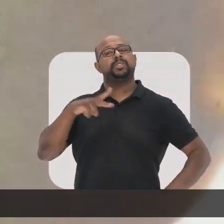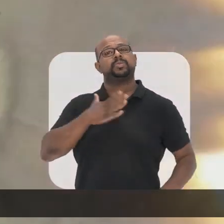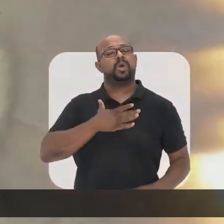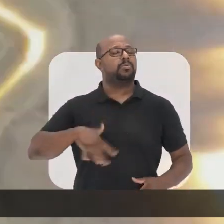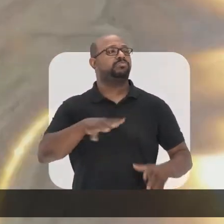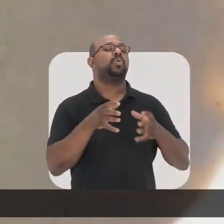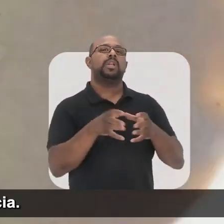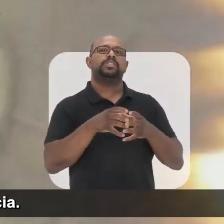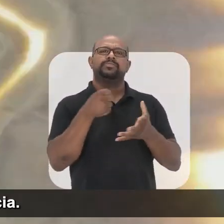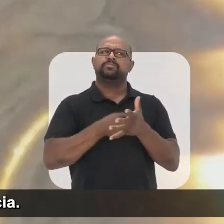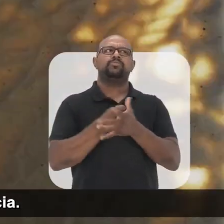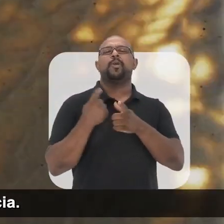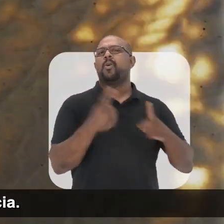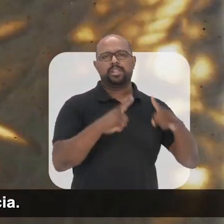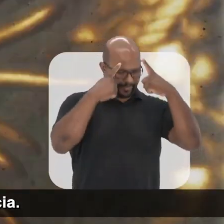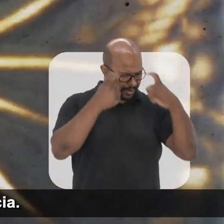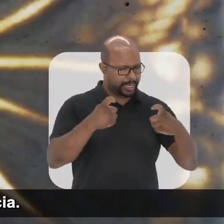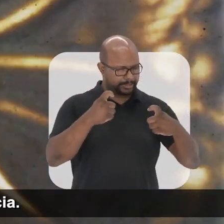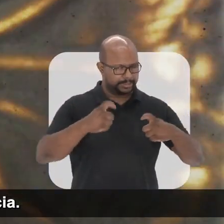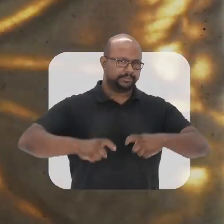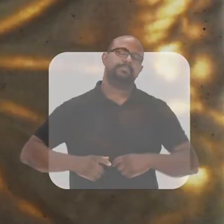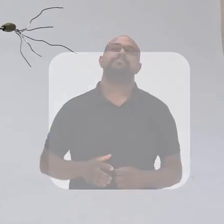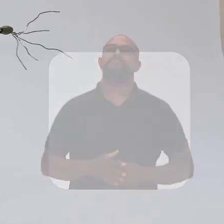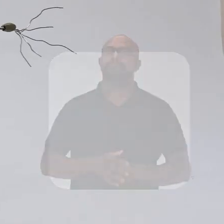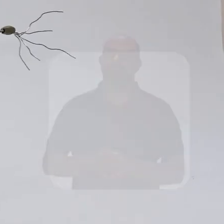pessoal e coletivo no enfrentamento da violência.